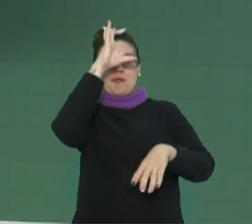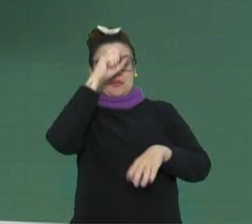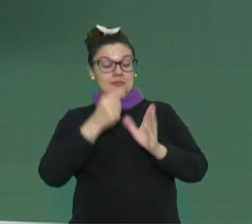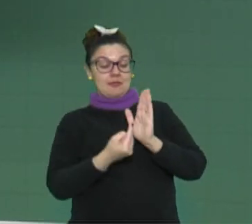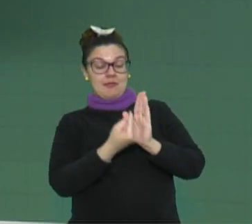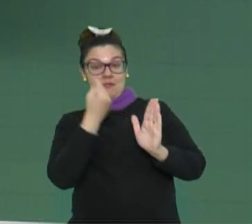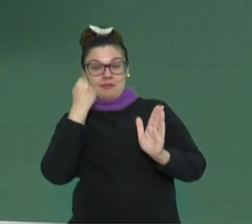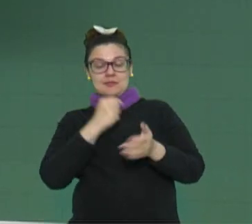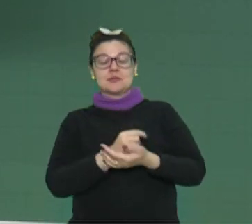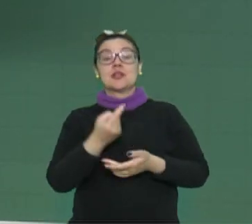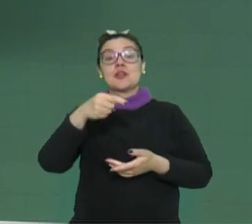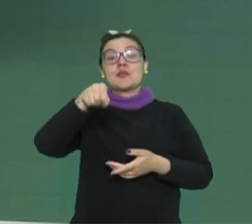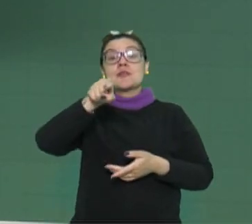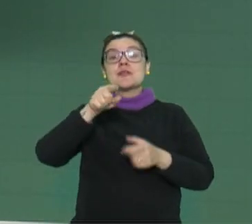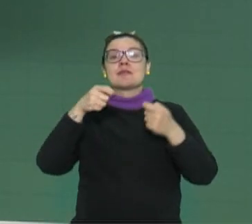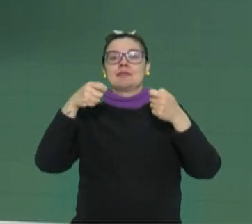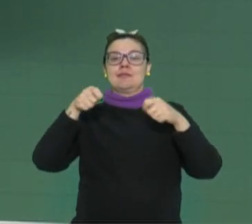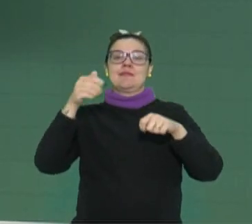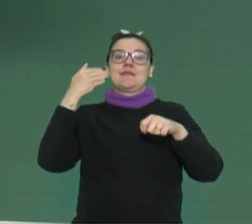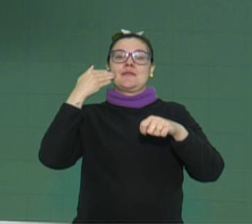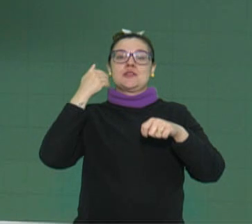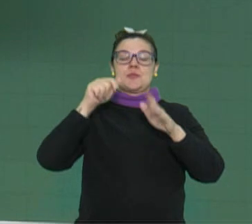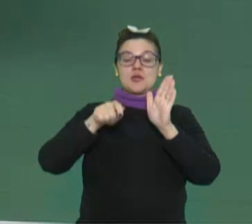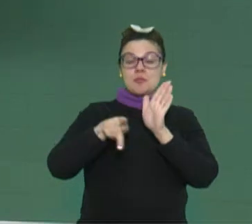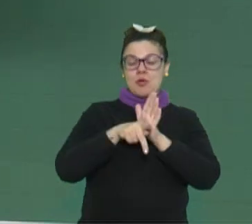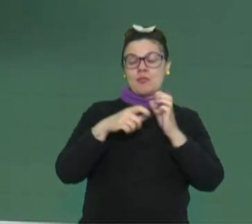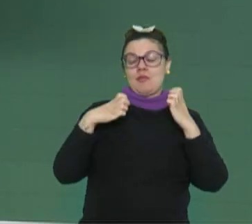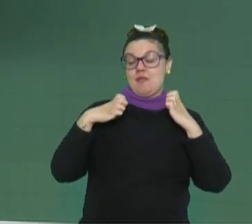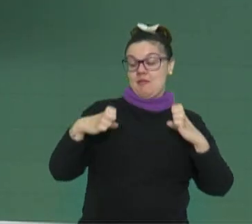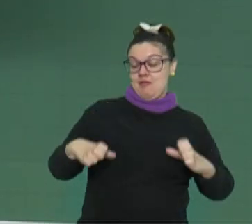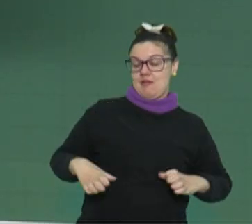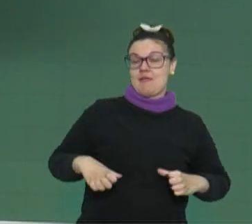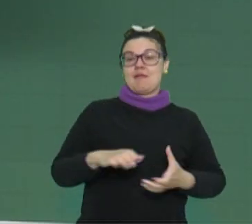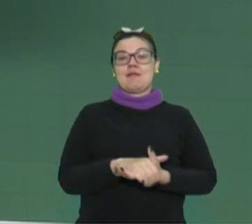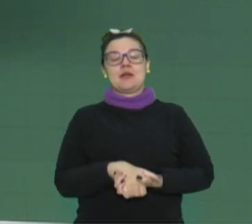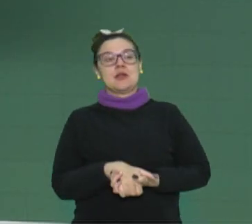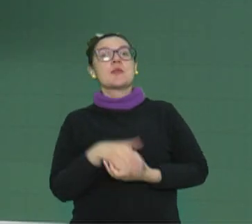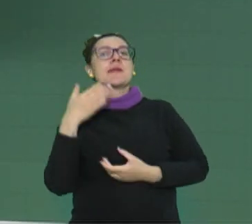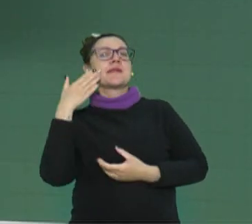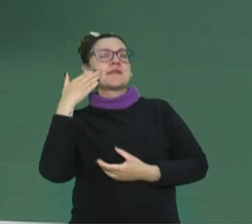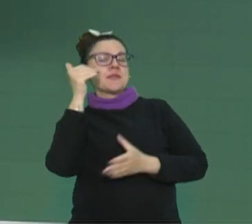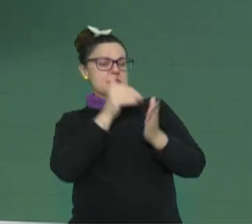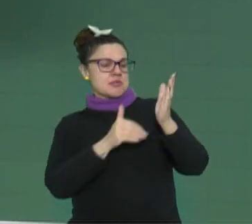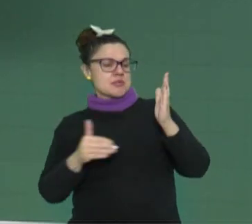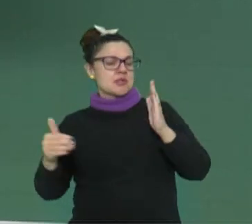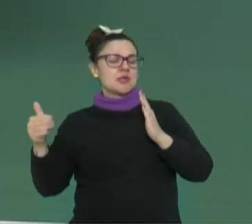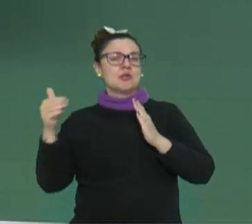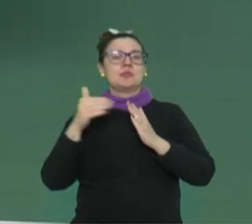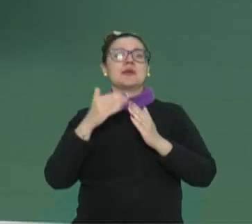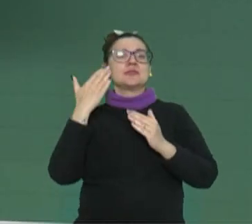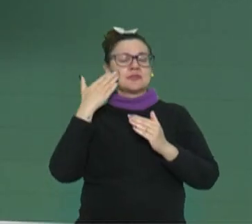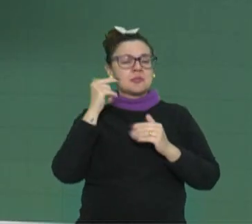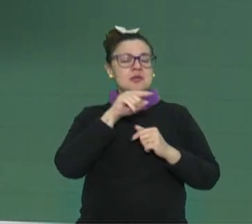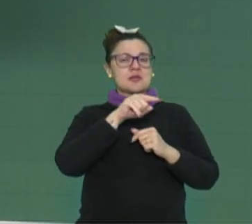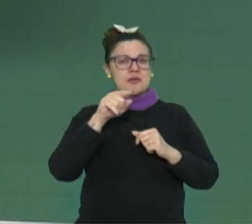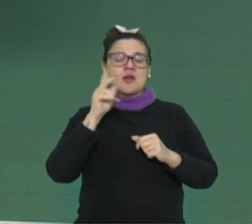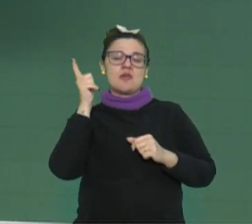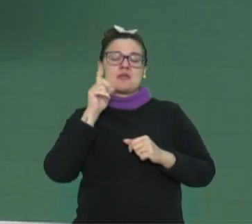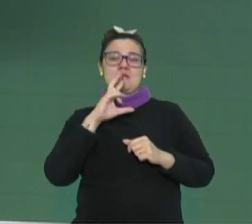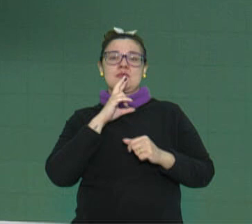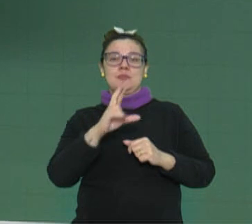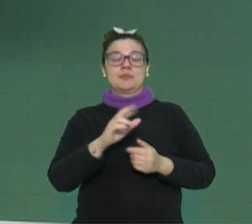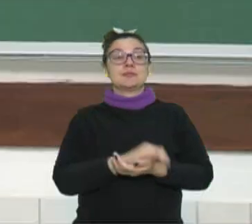Então, necessita que você saiba um pouquinho da ética kantiana. Mas, sabendo desse princípio geral, você já consegue responder a essa